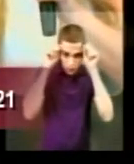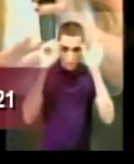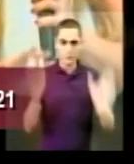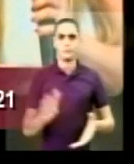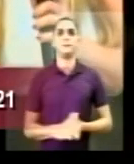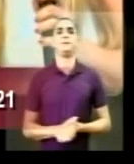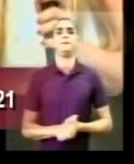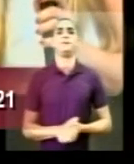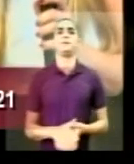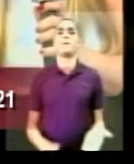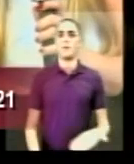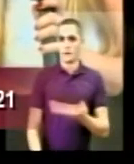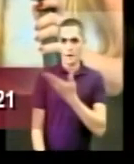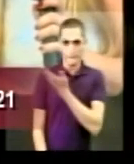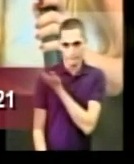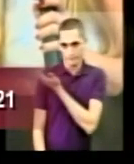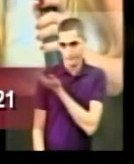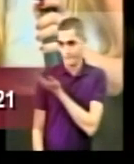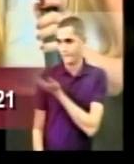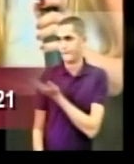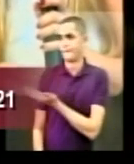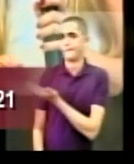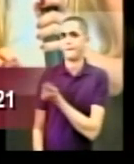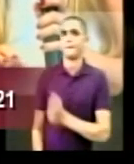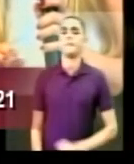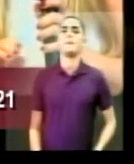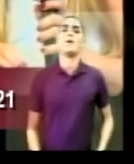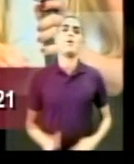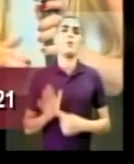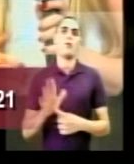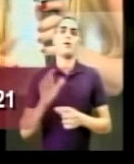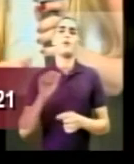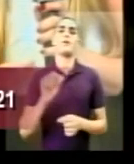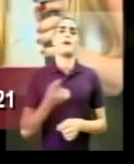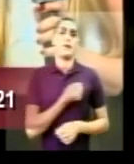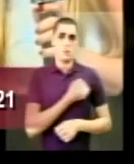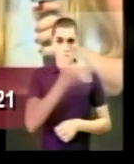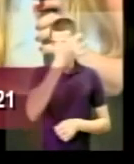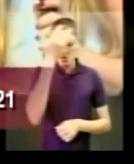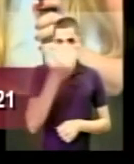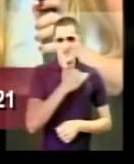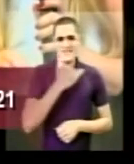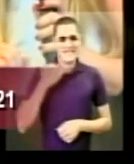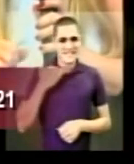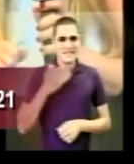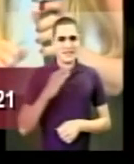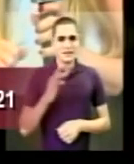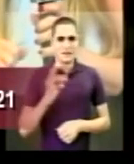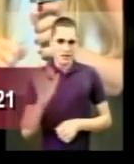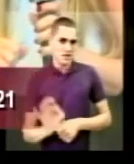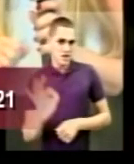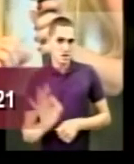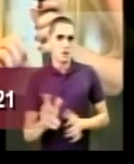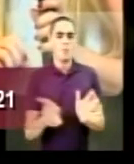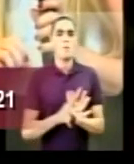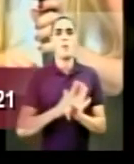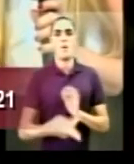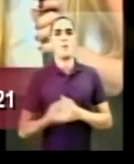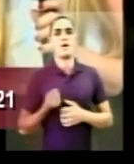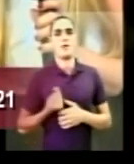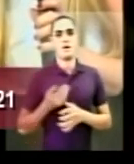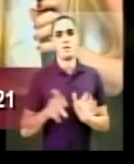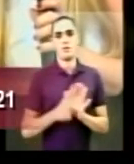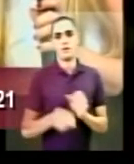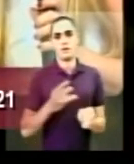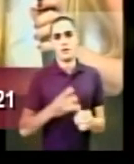Aqui eu vou falar para vocês sobre a nossa mortalidade no município de São José do Rio Preto. É muito